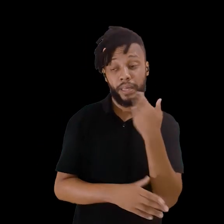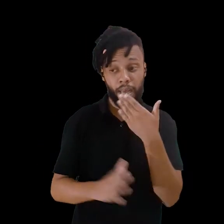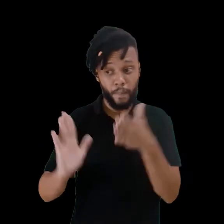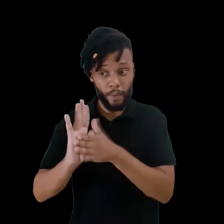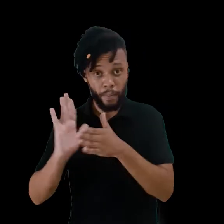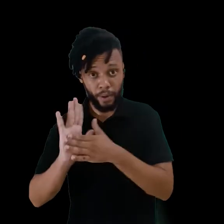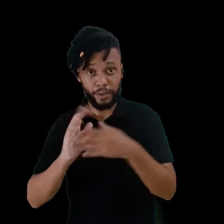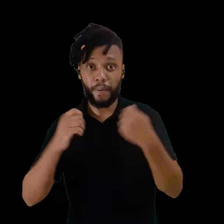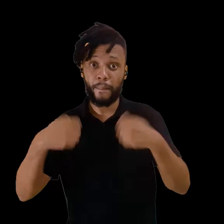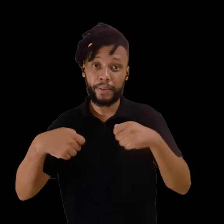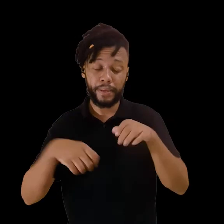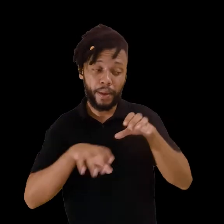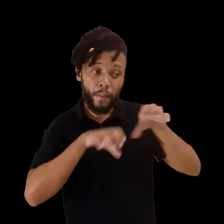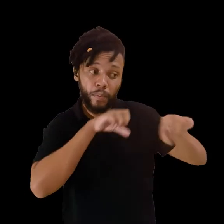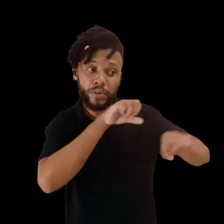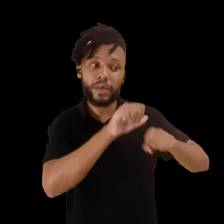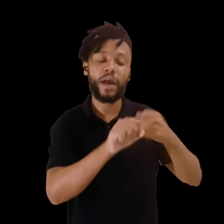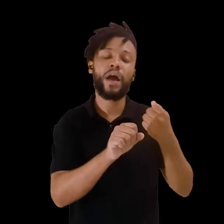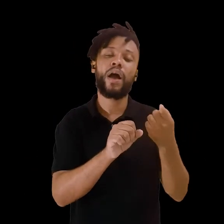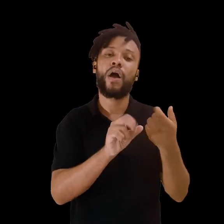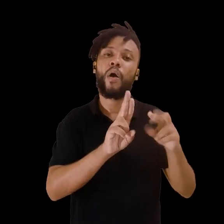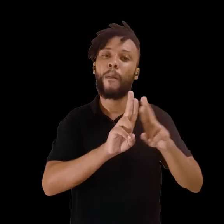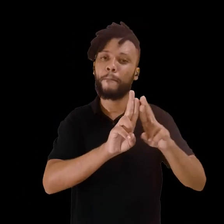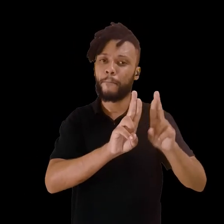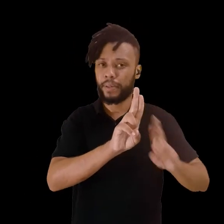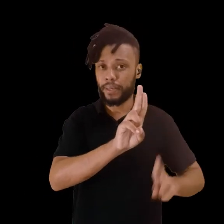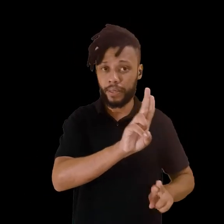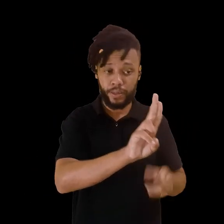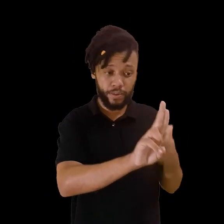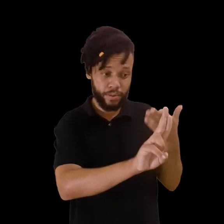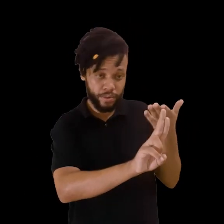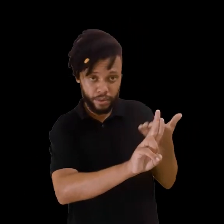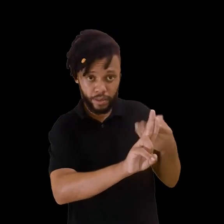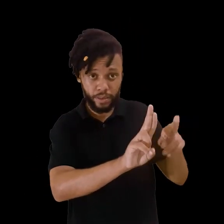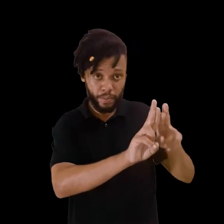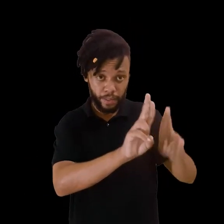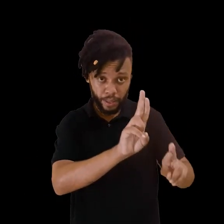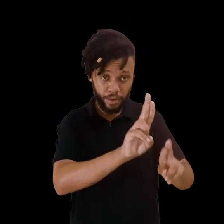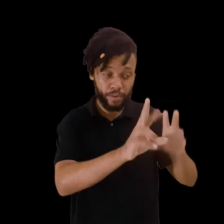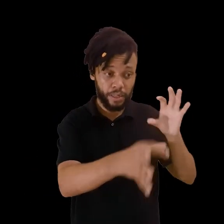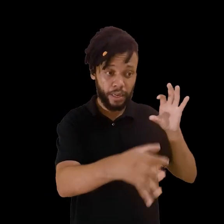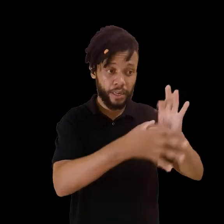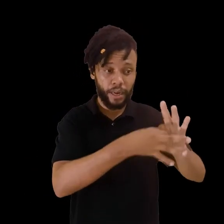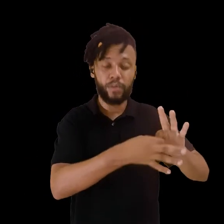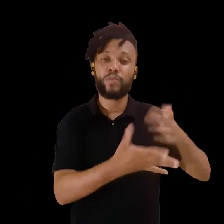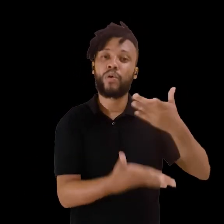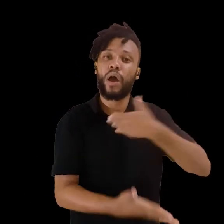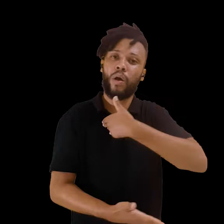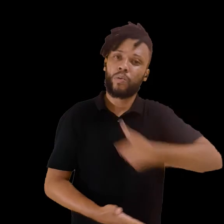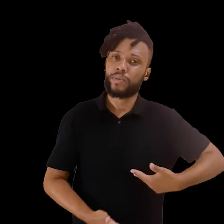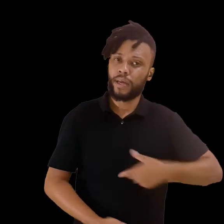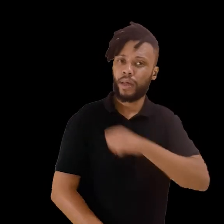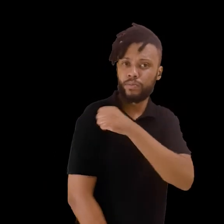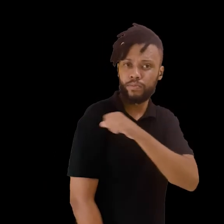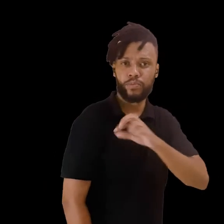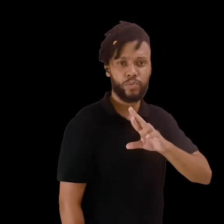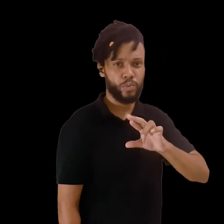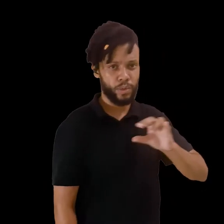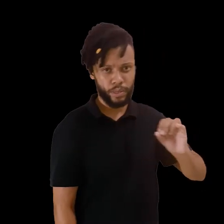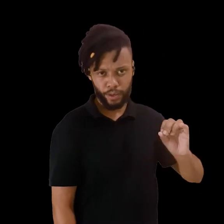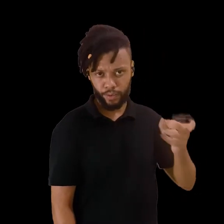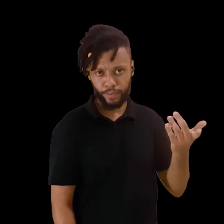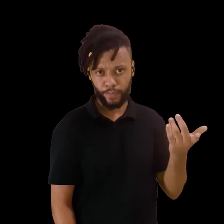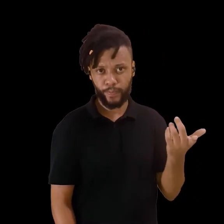Banco Bradesco, que no caso do Estado, o banco é o Banco Bradesco, tá?